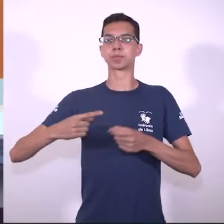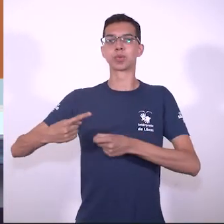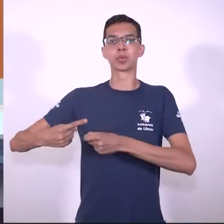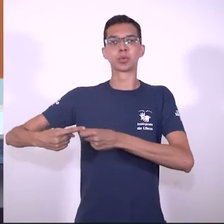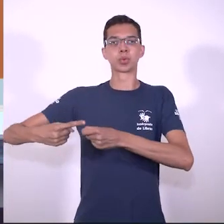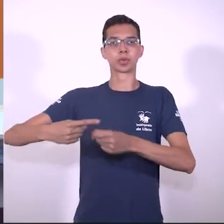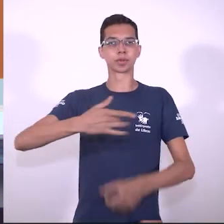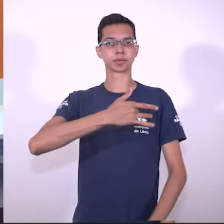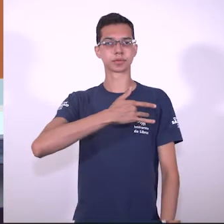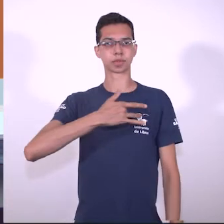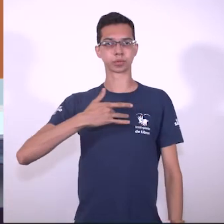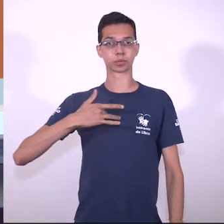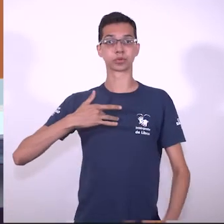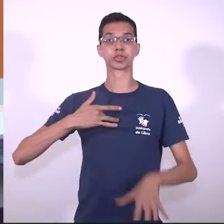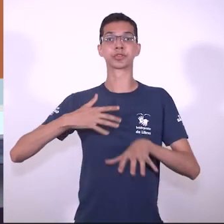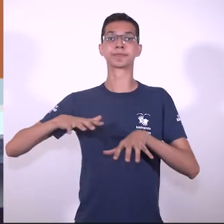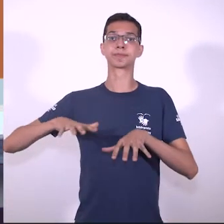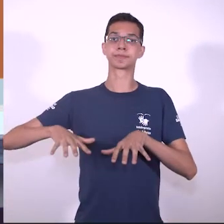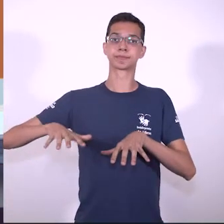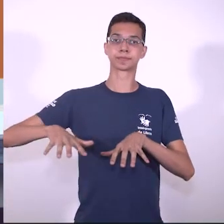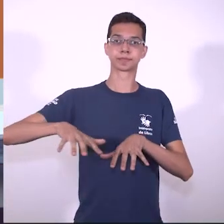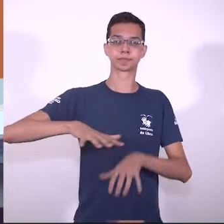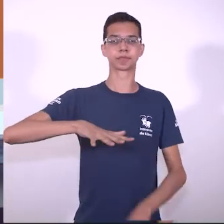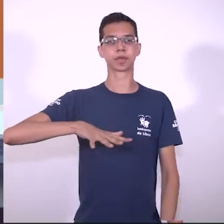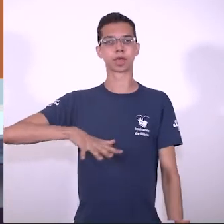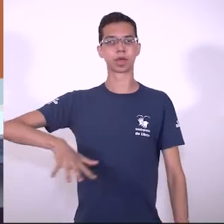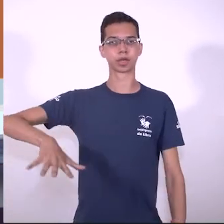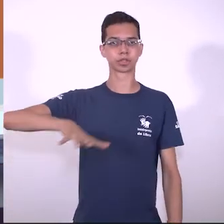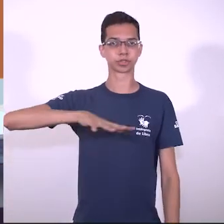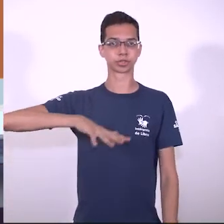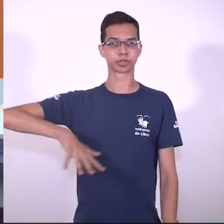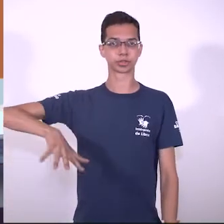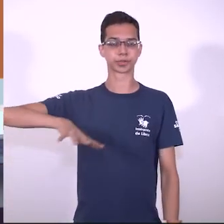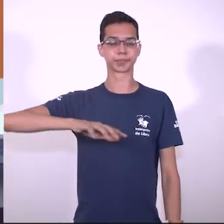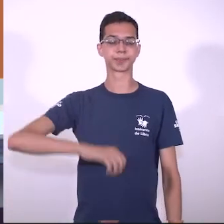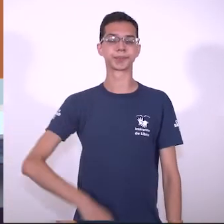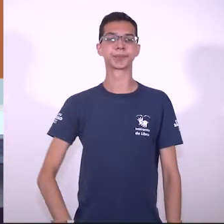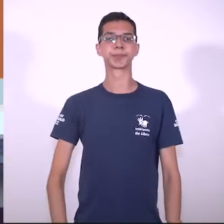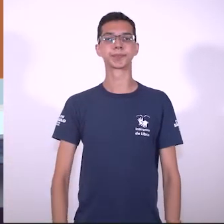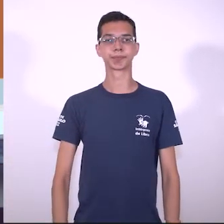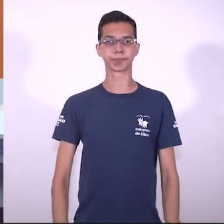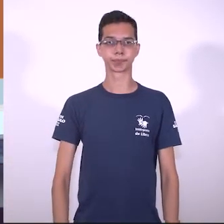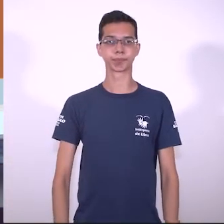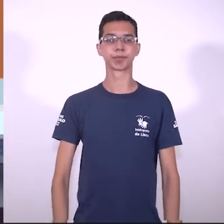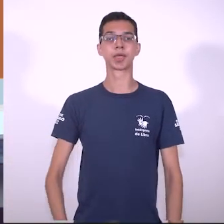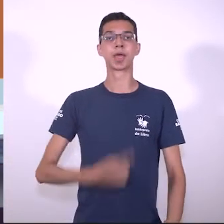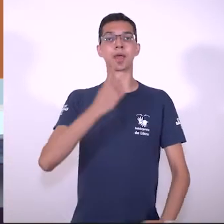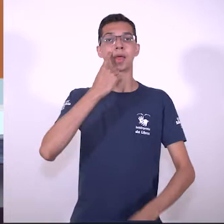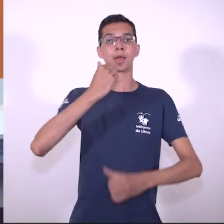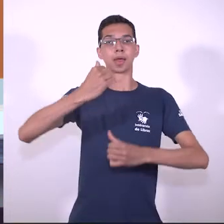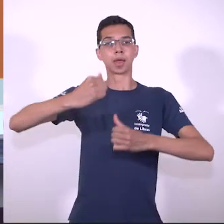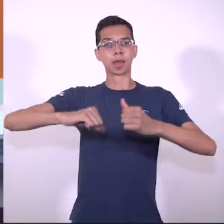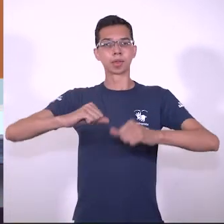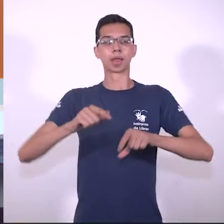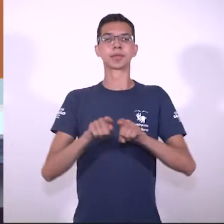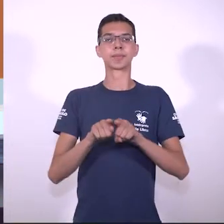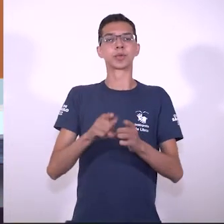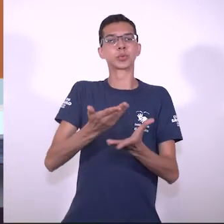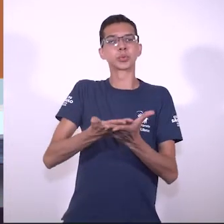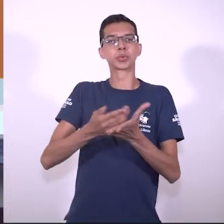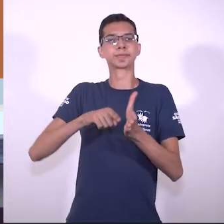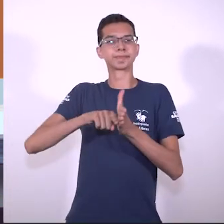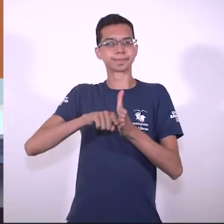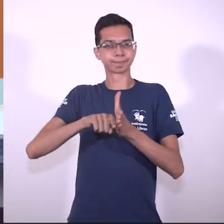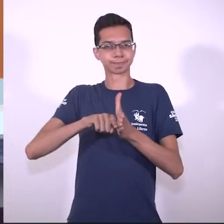aqui dessa região, tanto no sentido da análise, do estudo, do desenvolvimento da pandemia, como